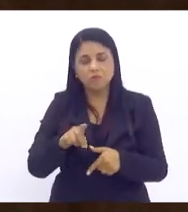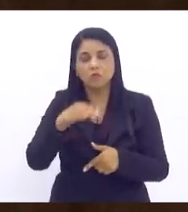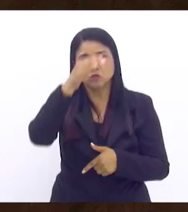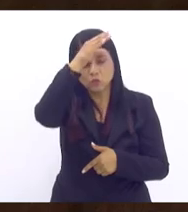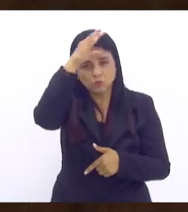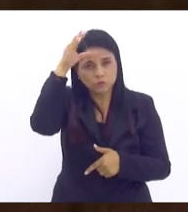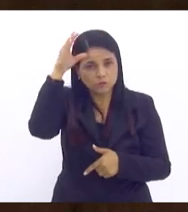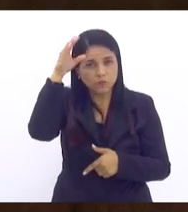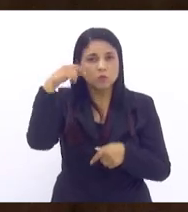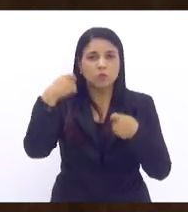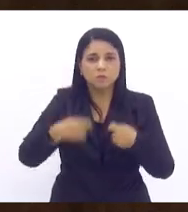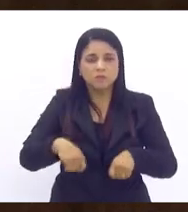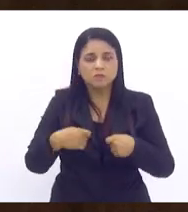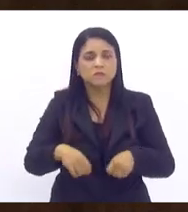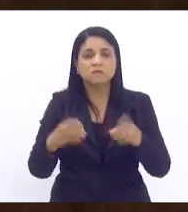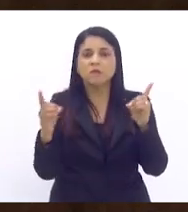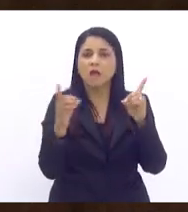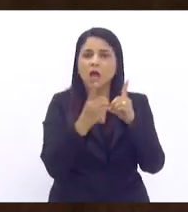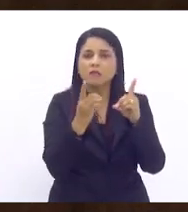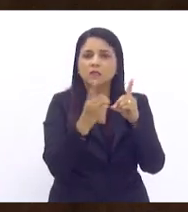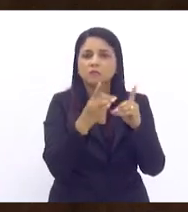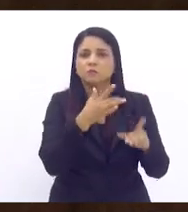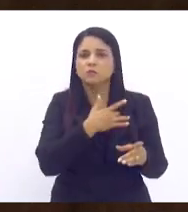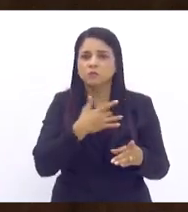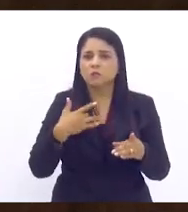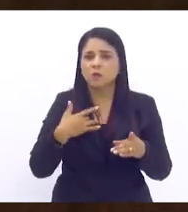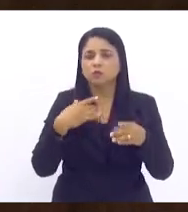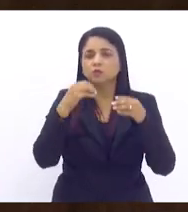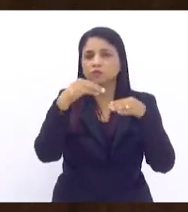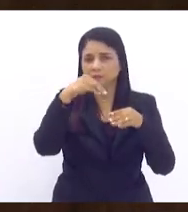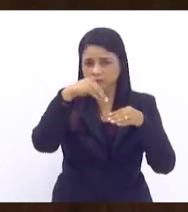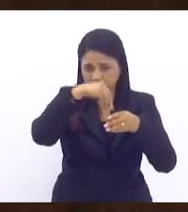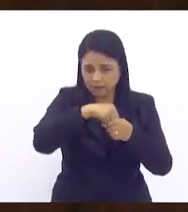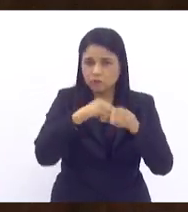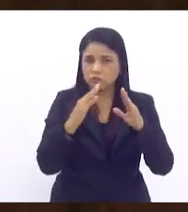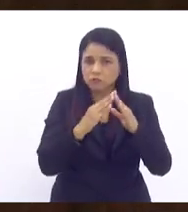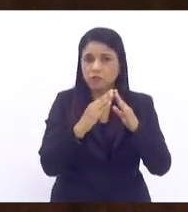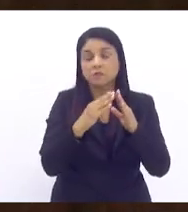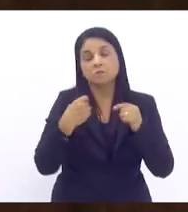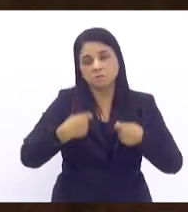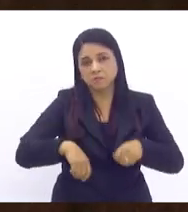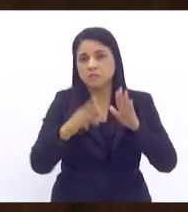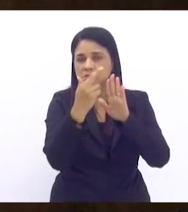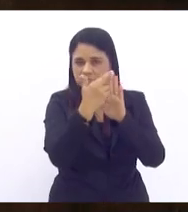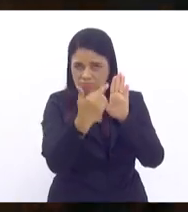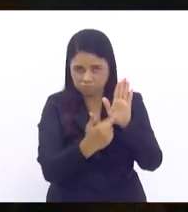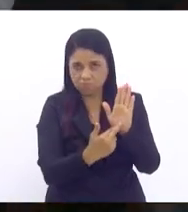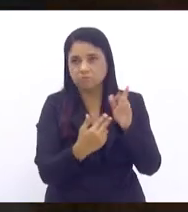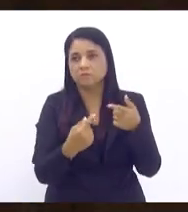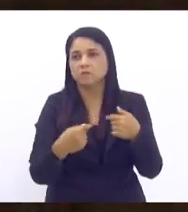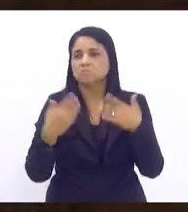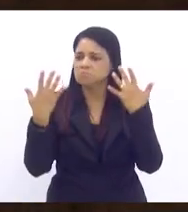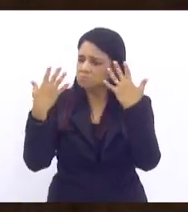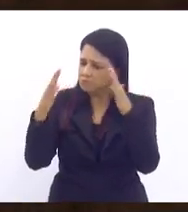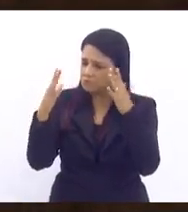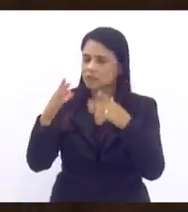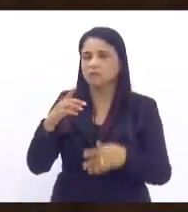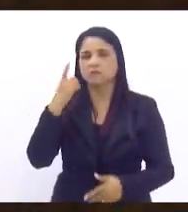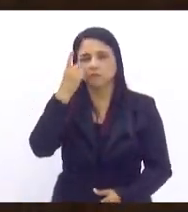precisam ter o atendimento por parte dessas concessões, mas dentro do regulamento. Então, parabenizo o deputado Douglas Rua.